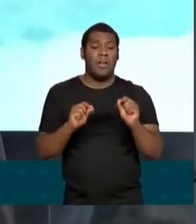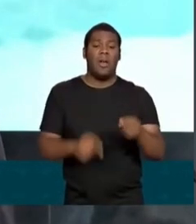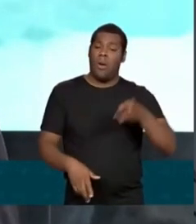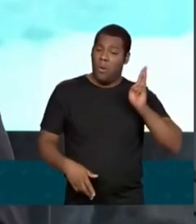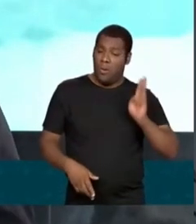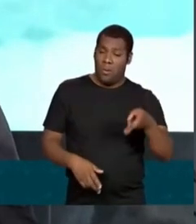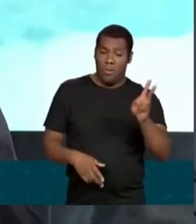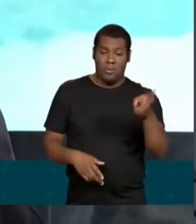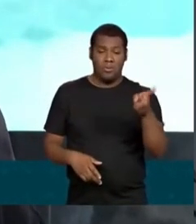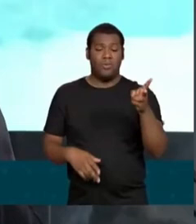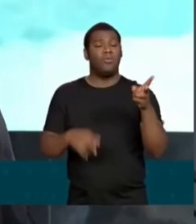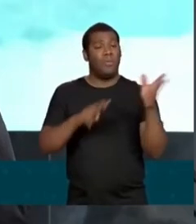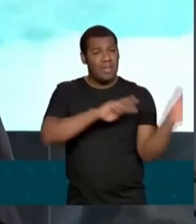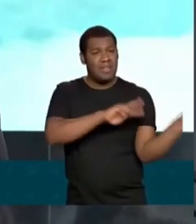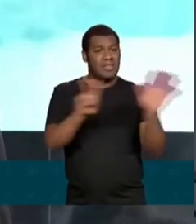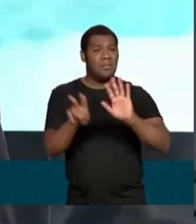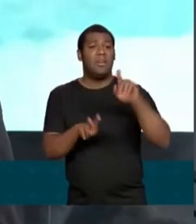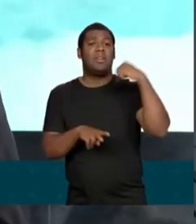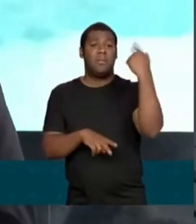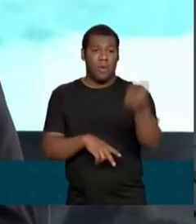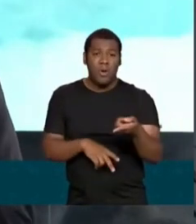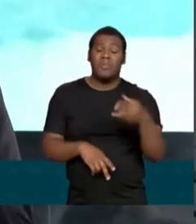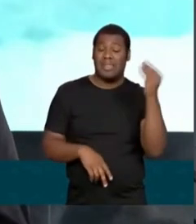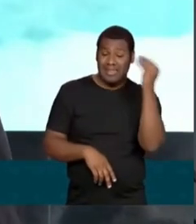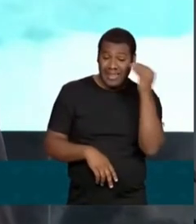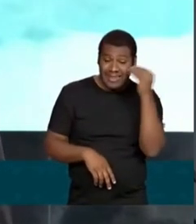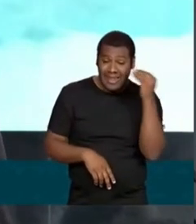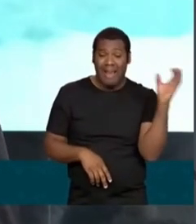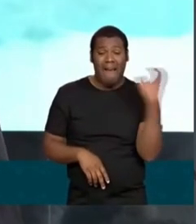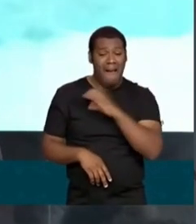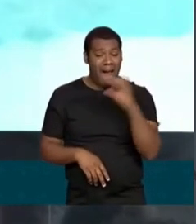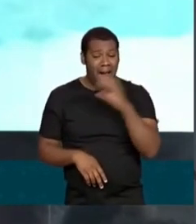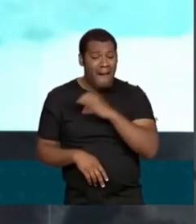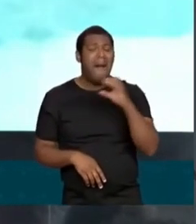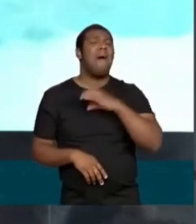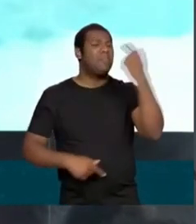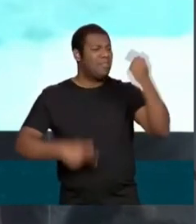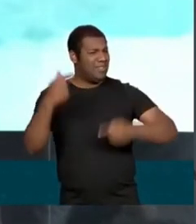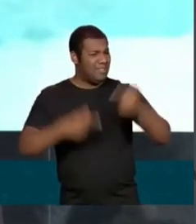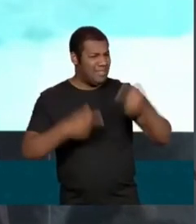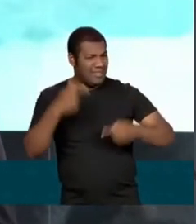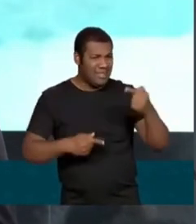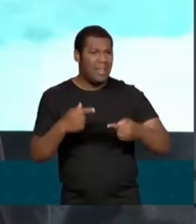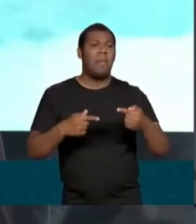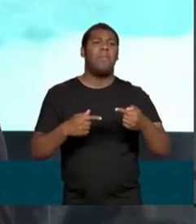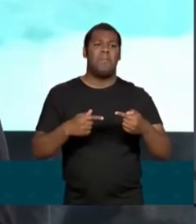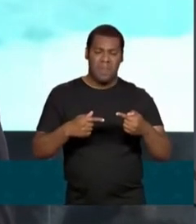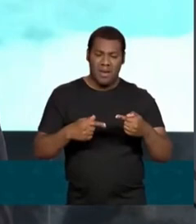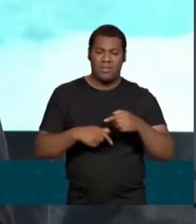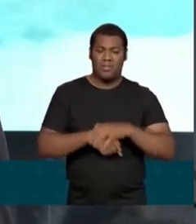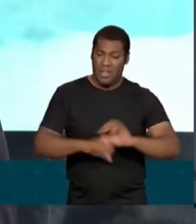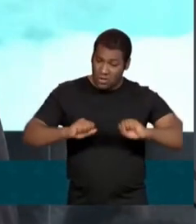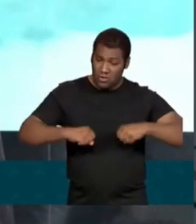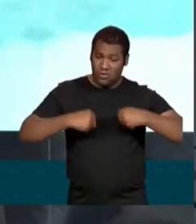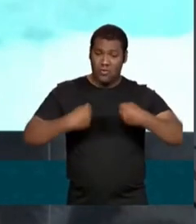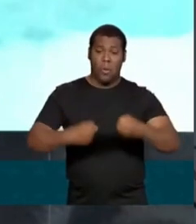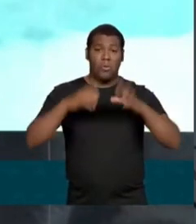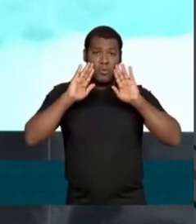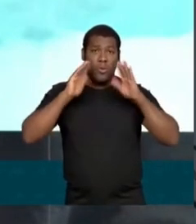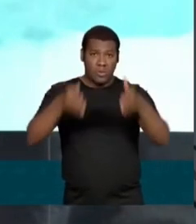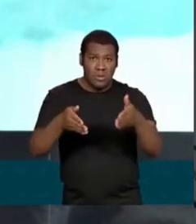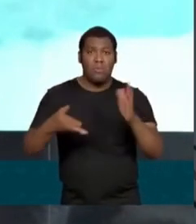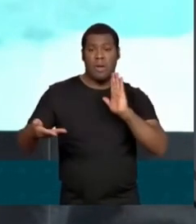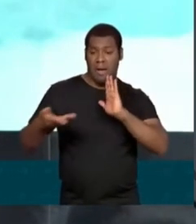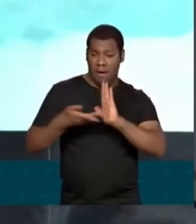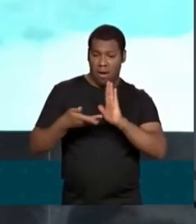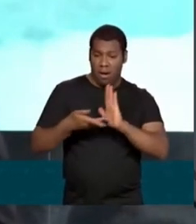funcionar na próxima semana tramitar o mais rápido possível debate intenso para que a gente possa fazer o mesmo esforço concentrado que a